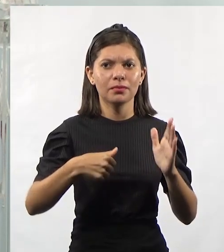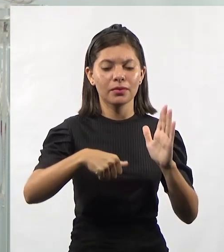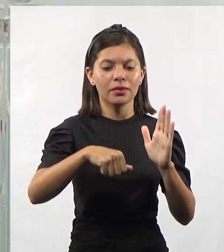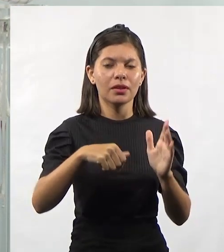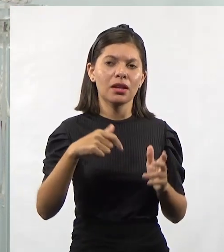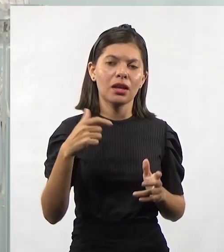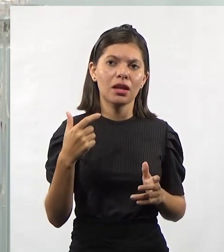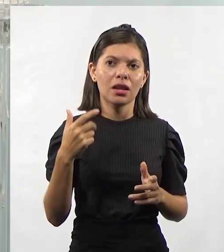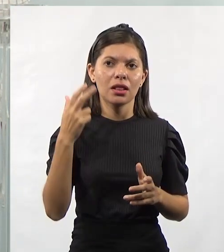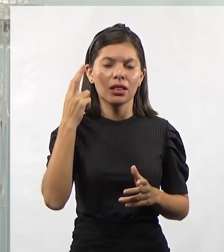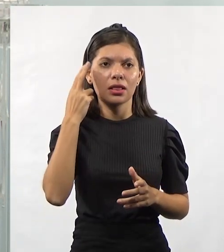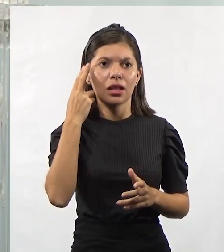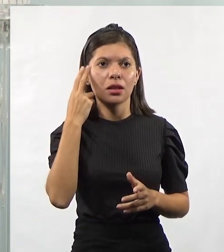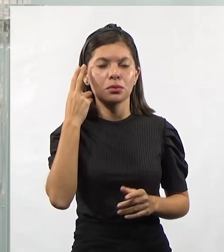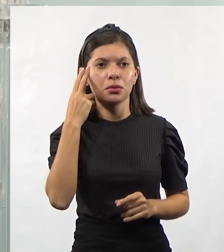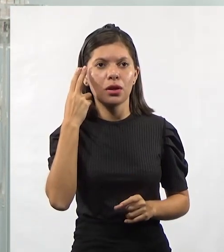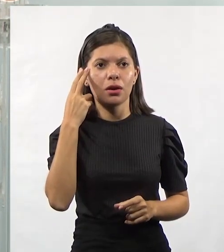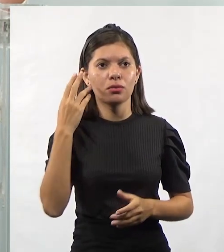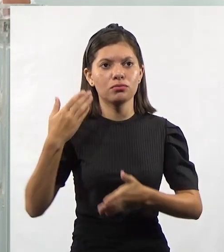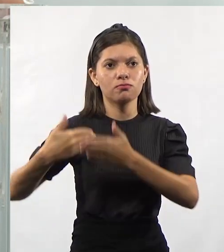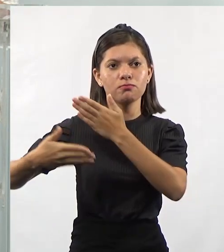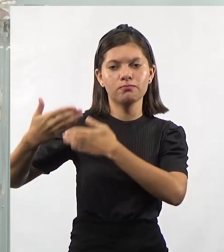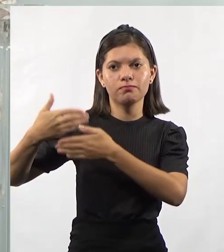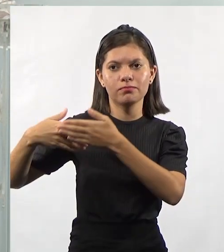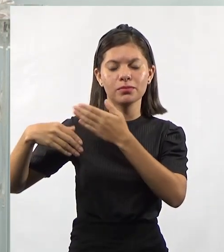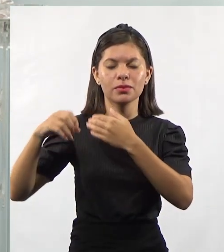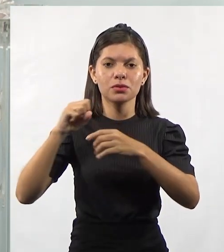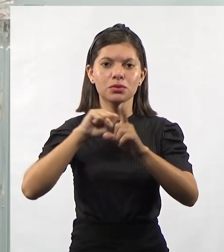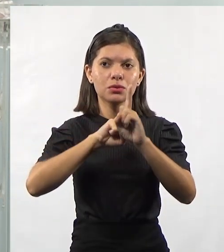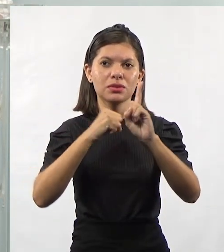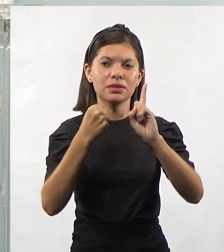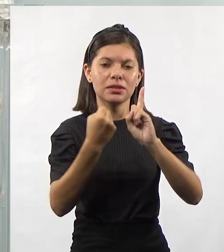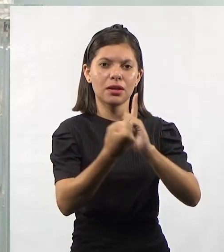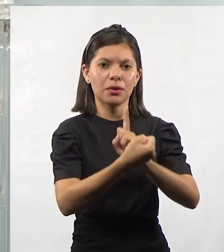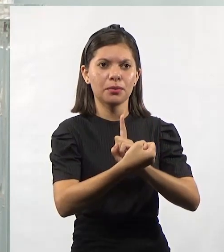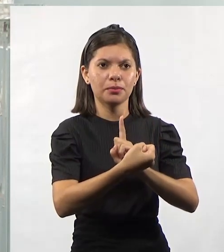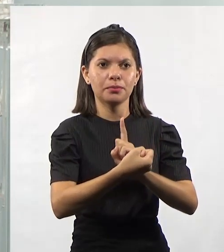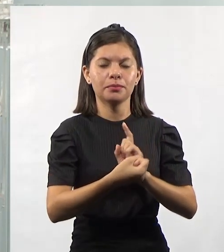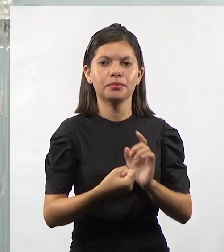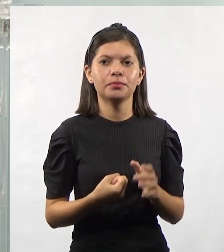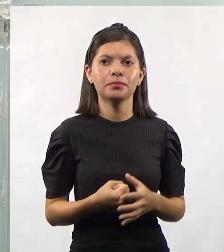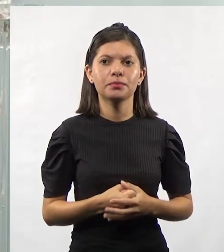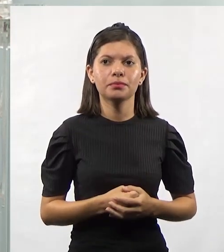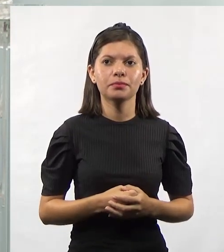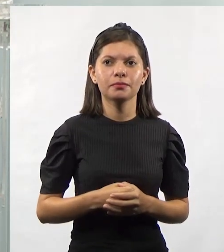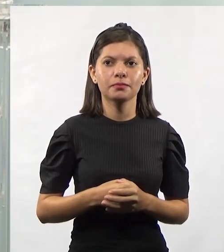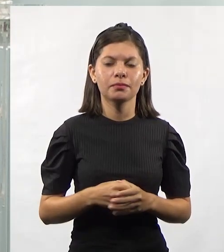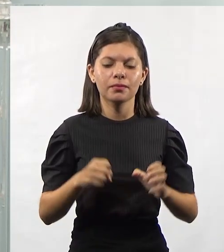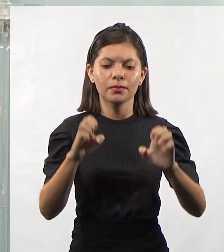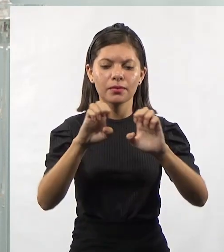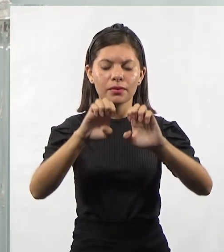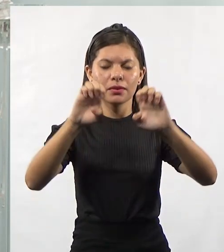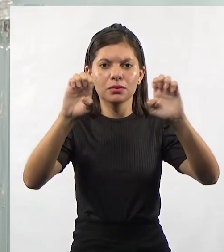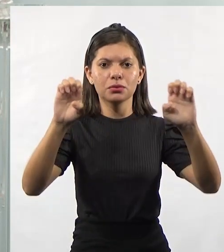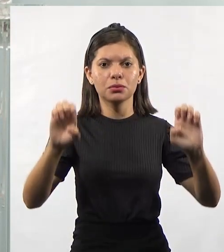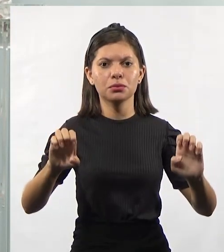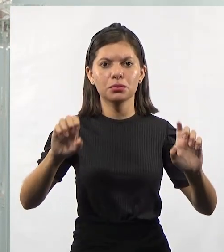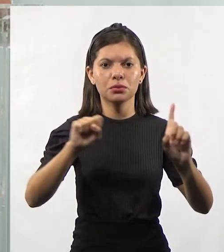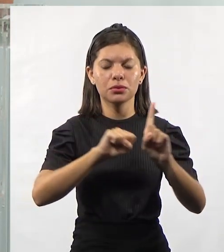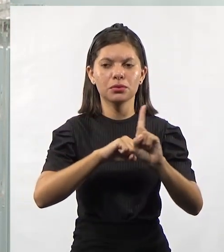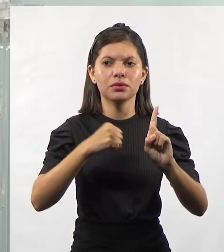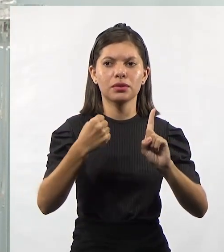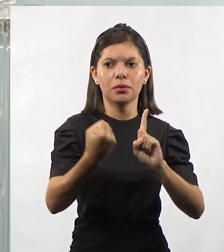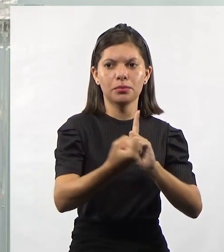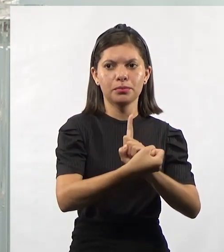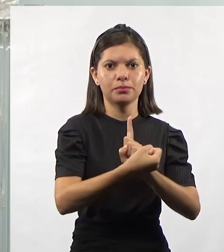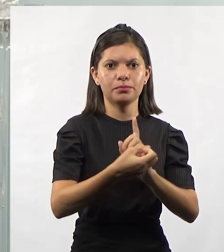considerado natural. Quando não era natural, era social, né, fazendo parte aí de uma estrutura social, uma